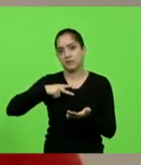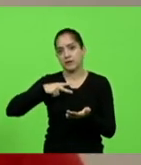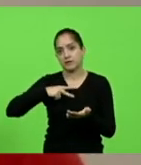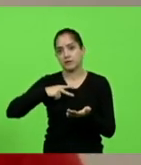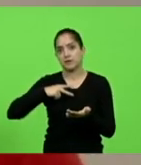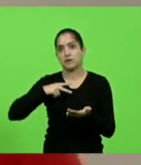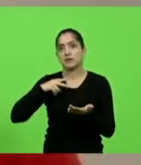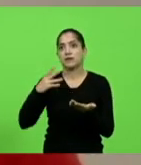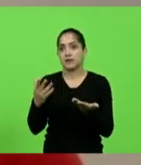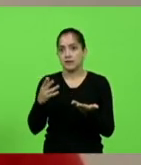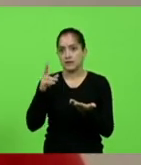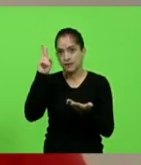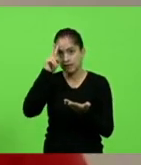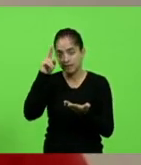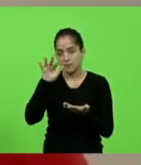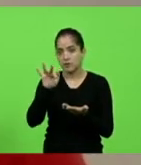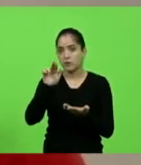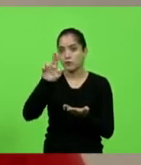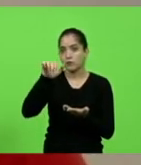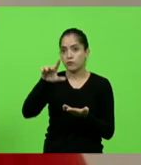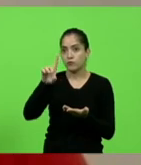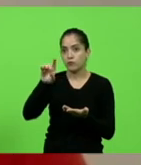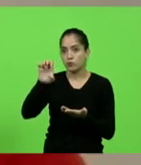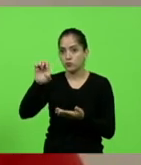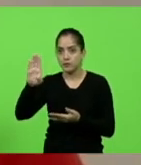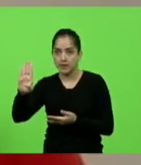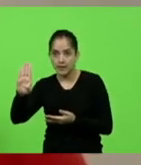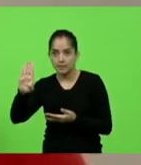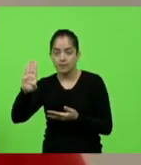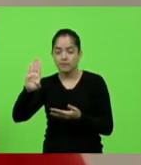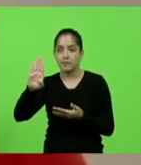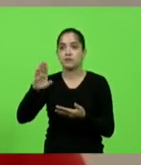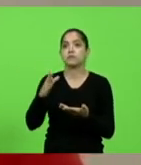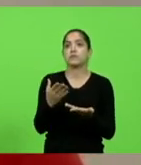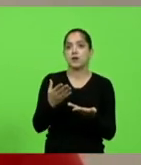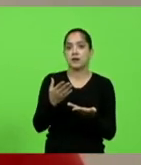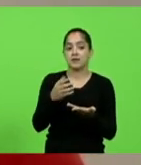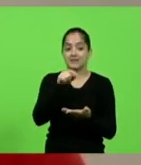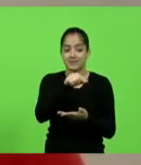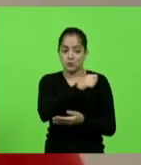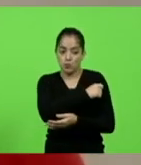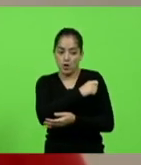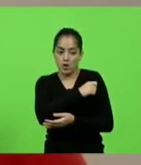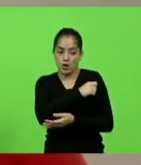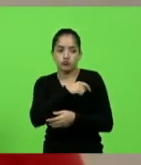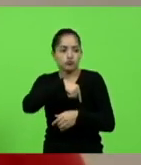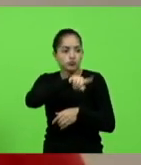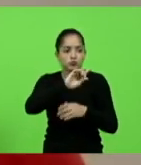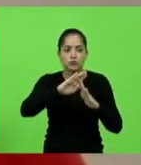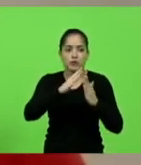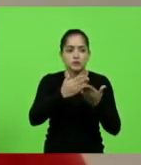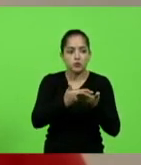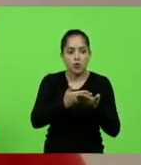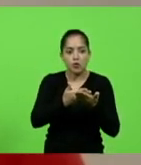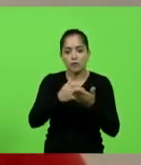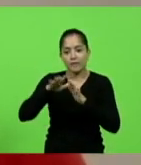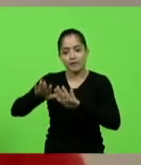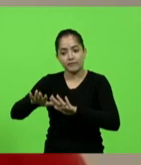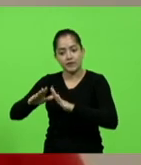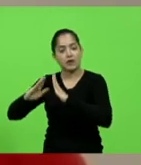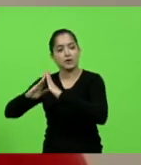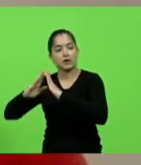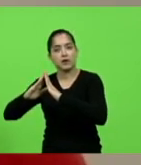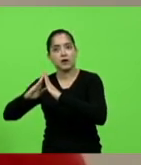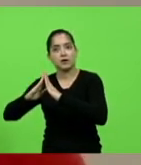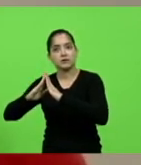é um custo aluno ano. Então, se esse aluno não está na escola, se ele vai estar em casa, essas famílias vão querer dinheiro